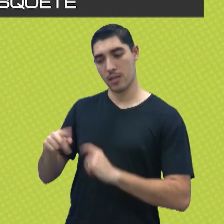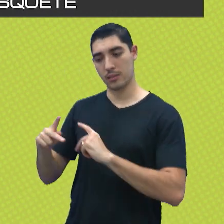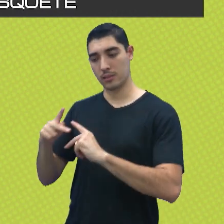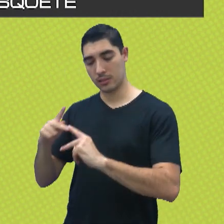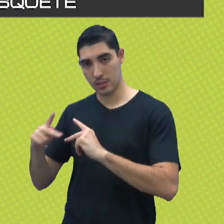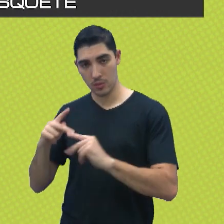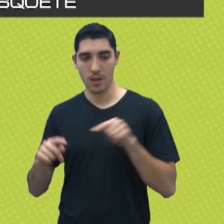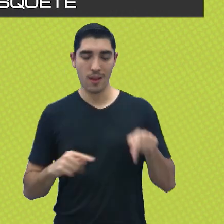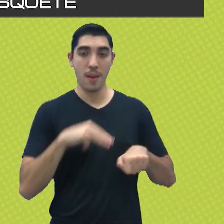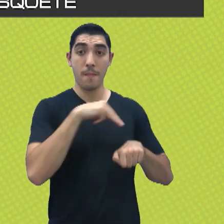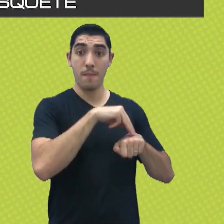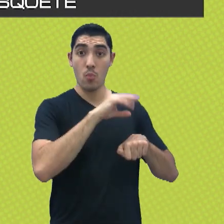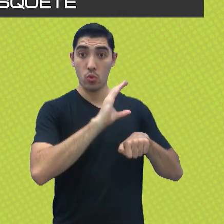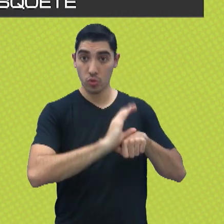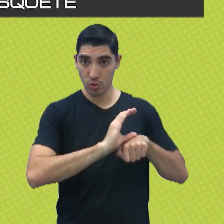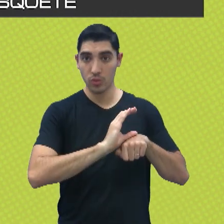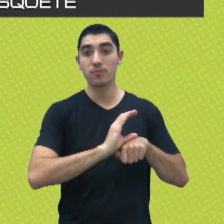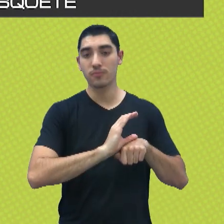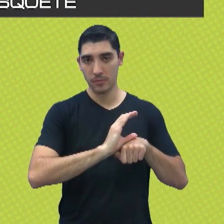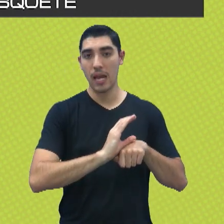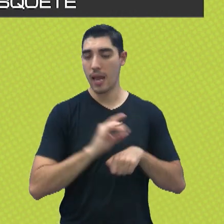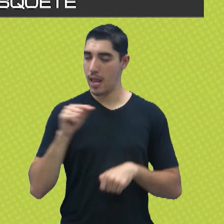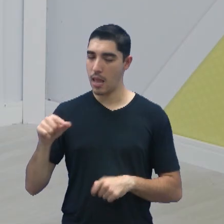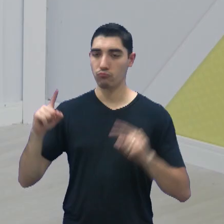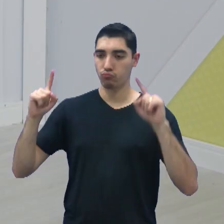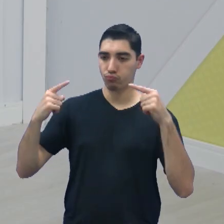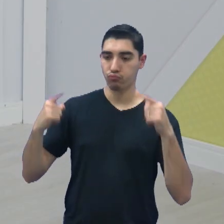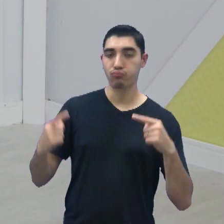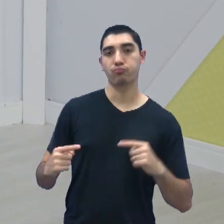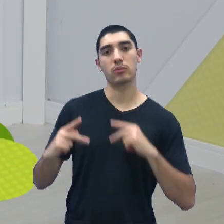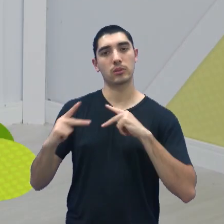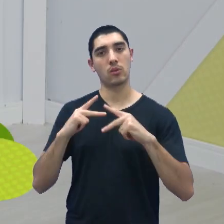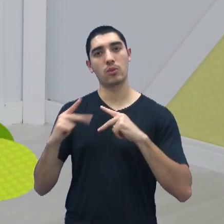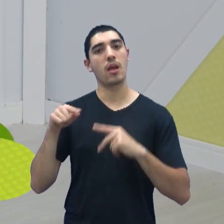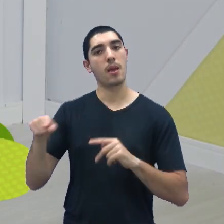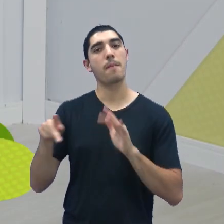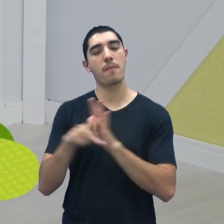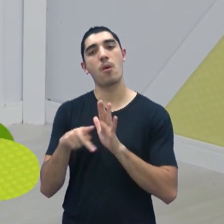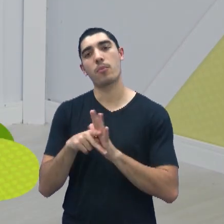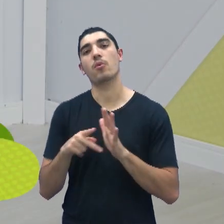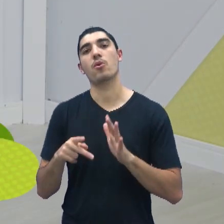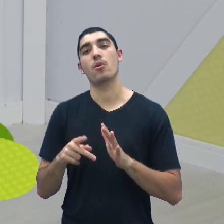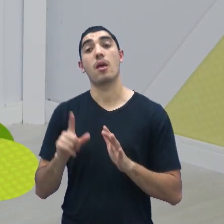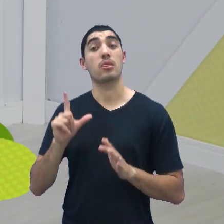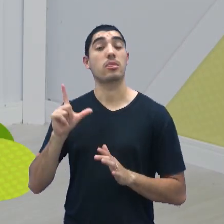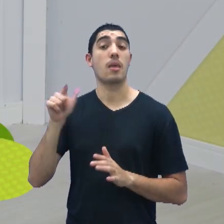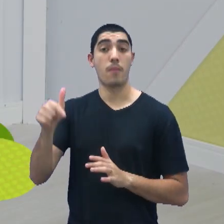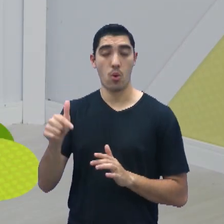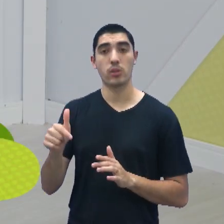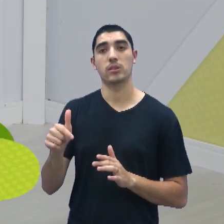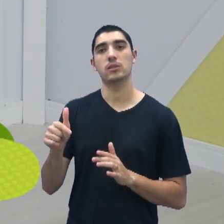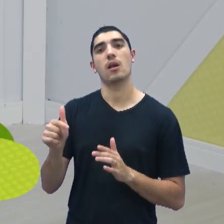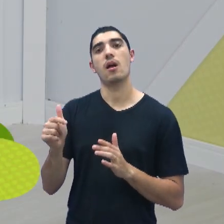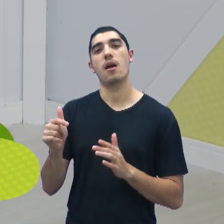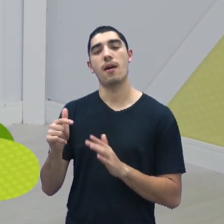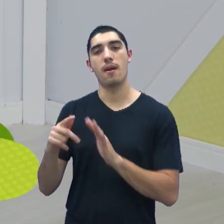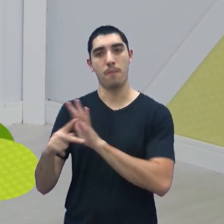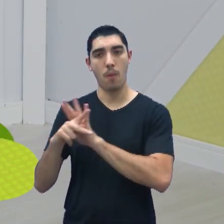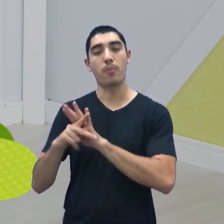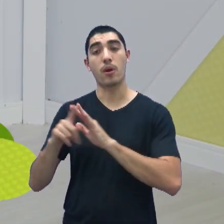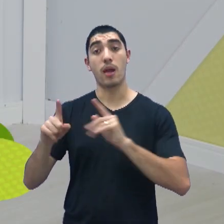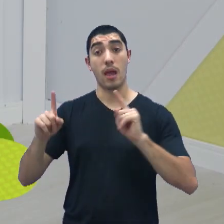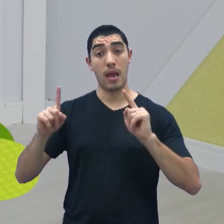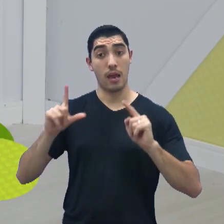o Mogi Basquete. Esta é a campanha do São José na fase de realinhamento. Depois vai para a fase de mata-mata,